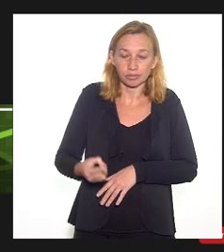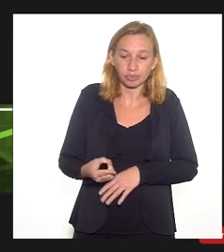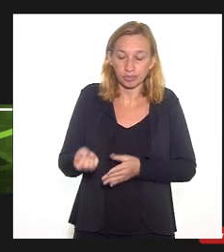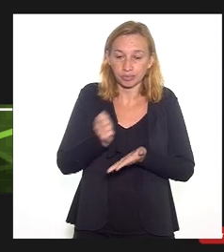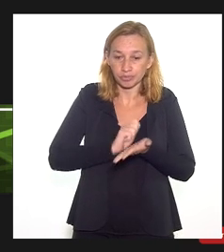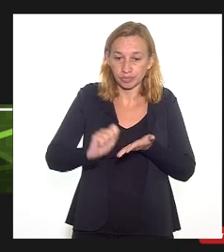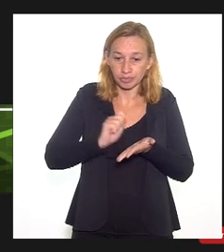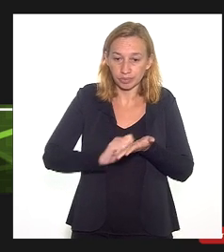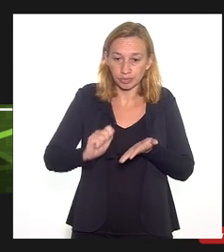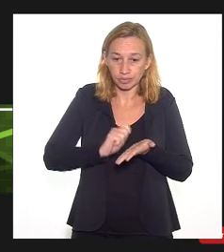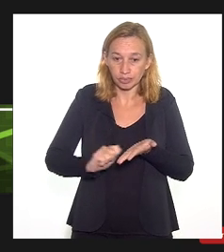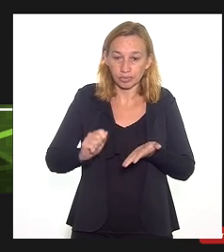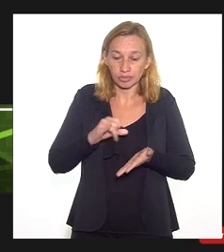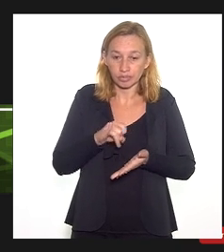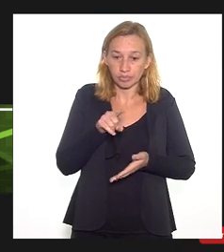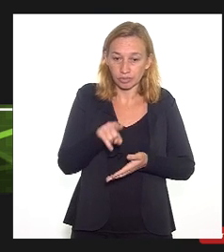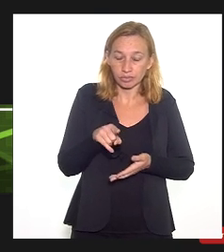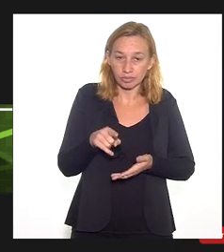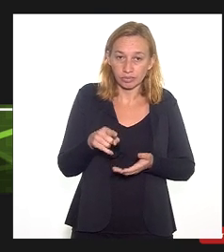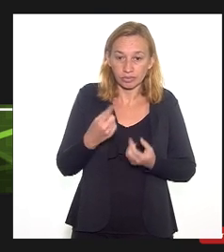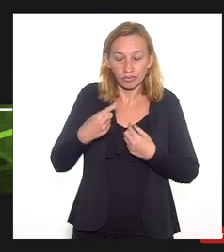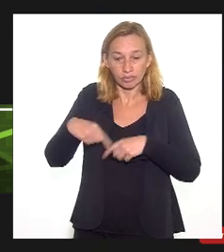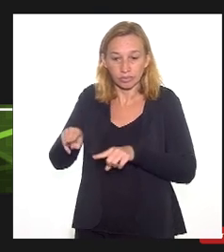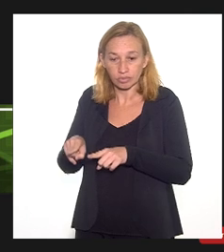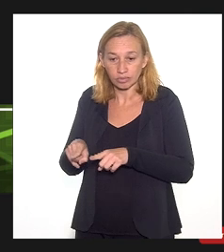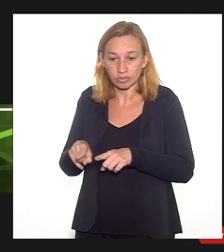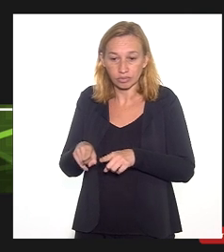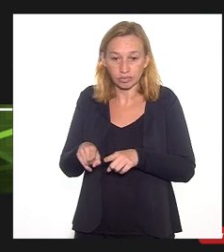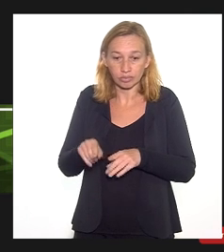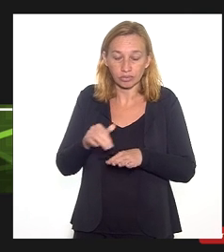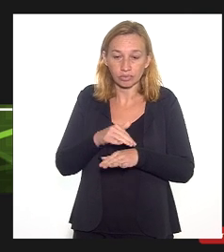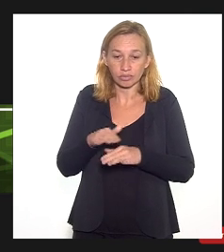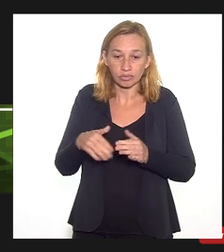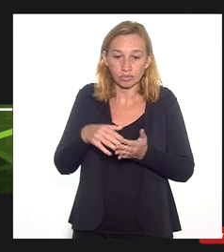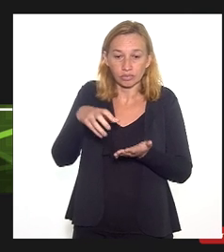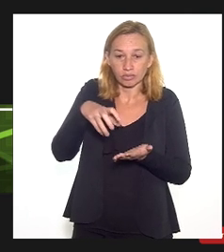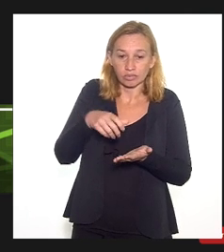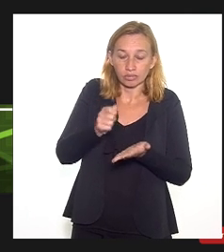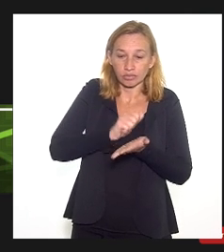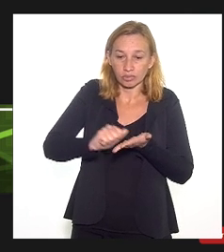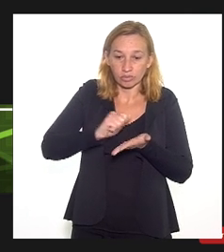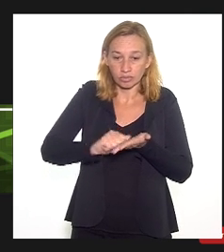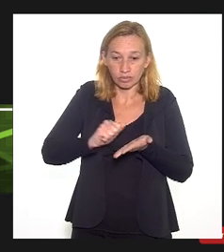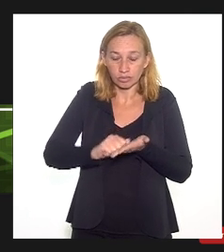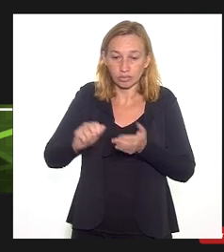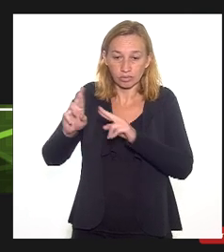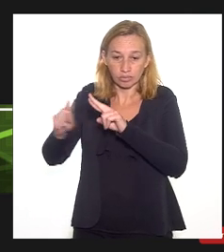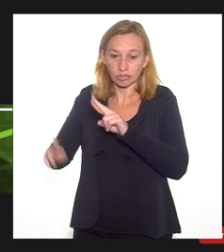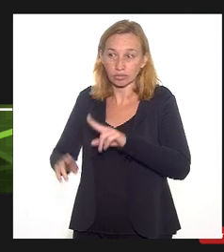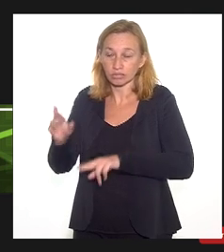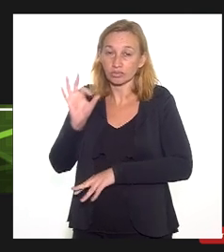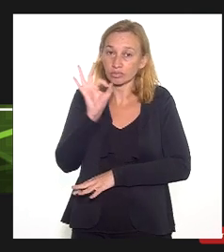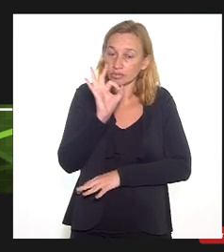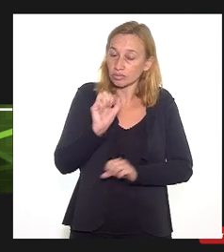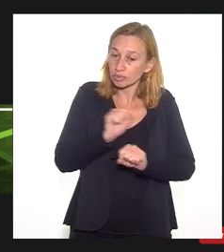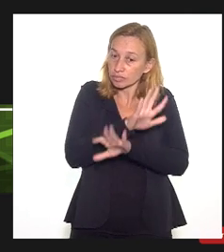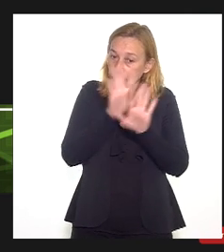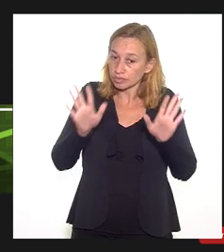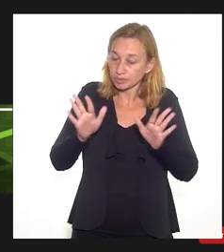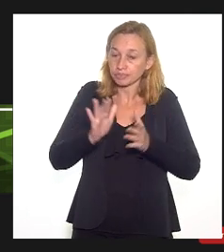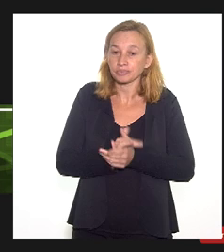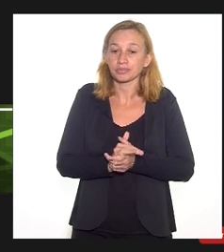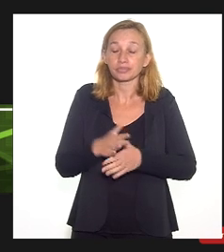então se você for fazer a conta isso dá praticamente todos os matriculados da UERJ a rejeição popular é clara e